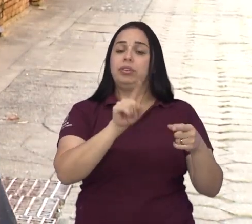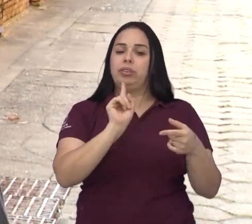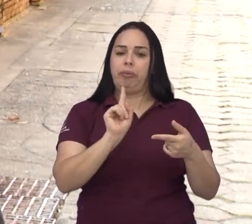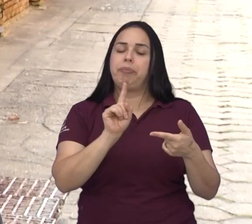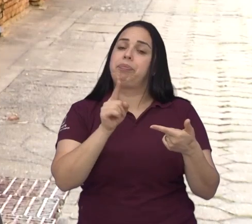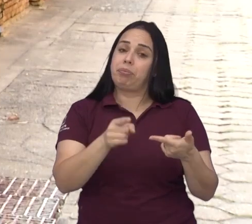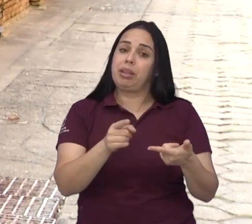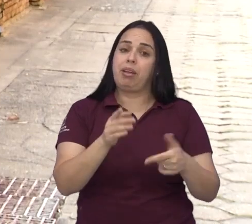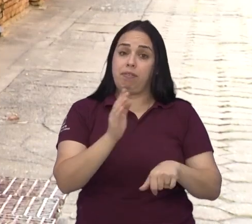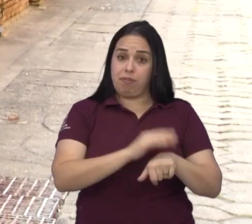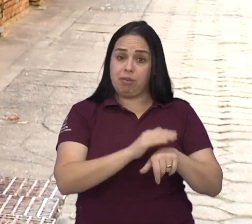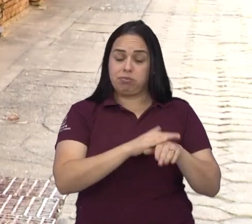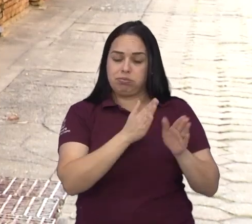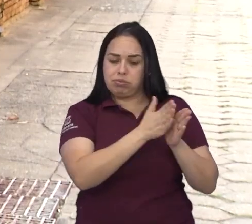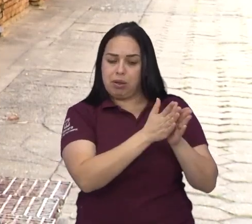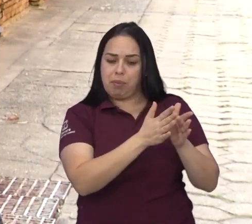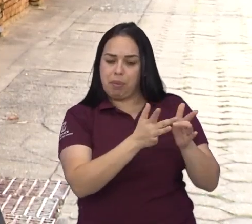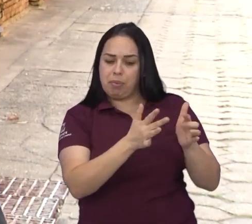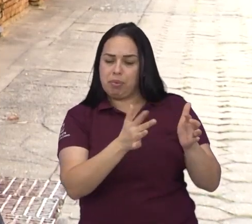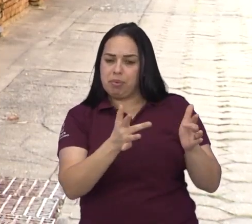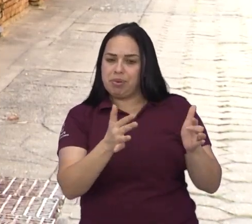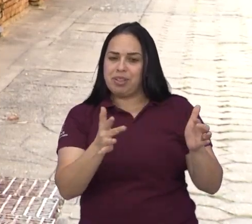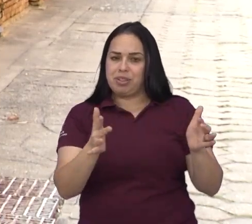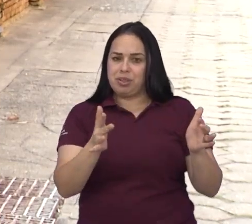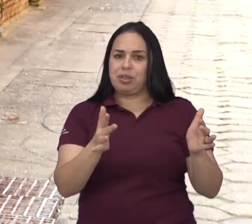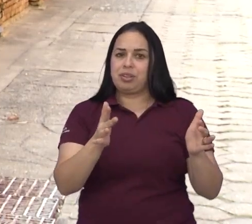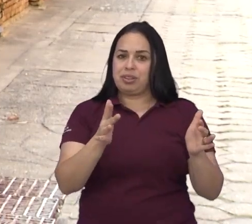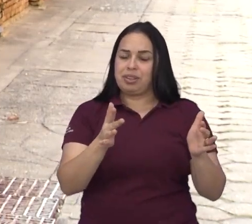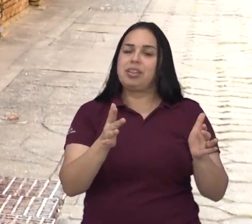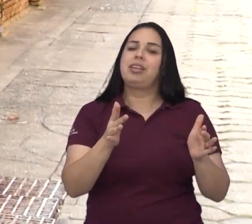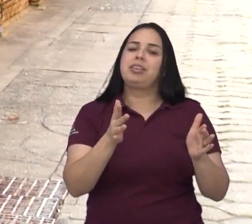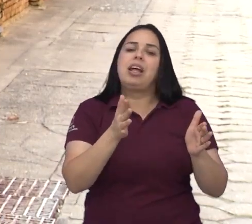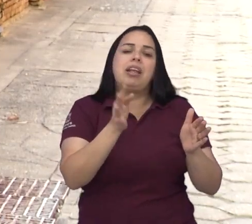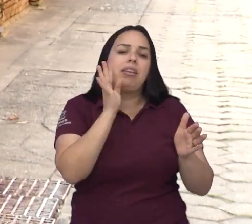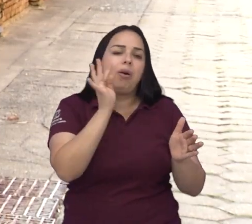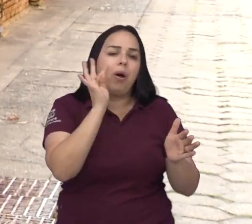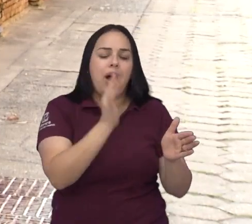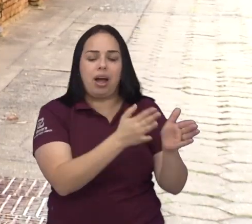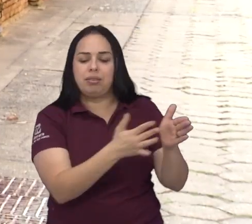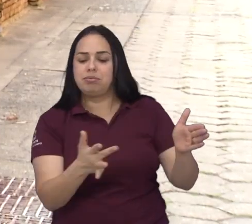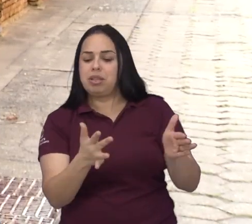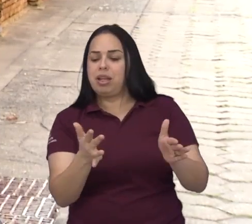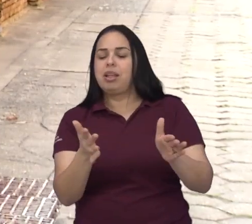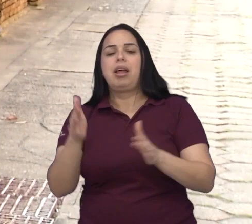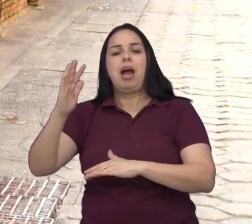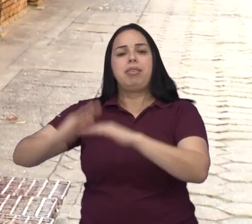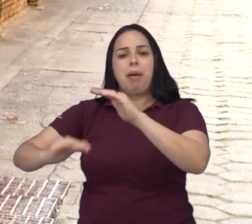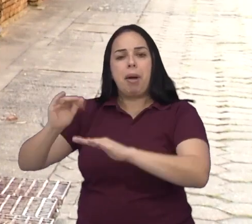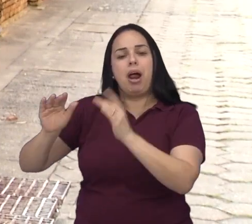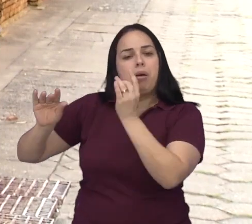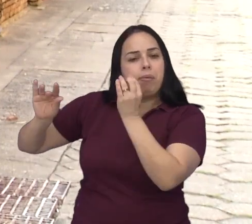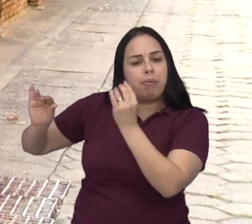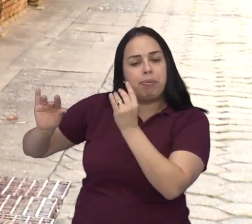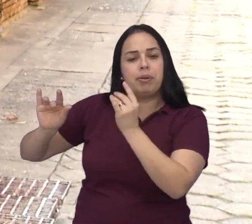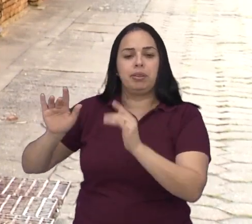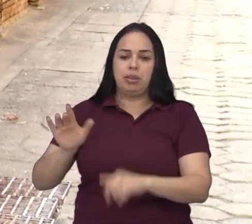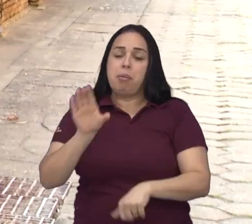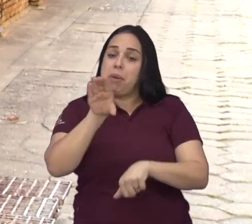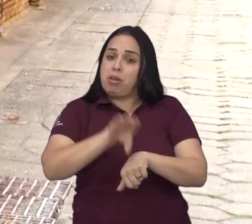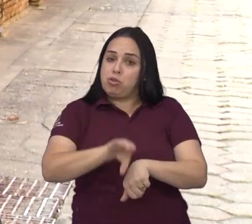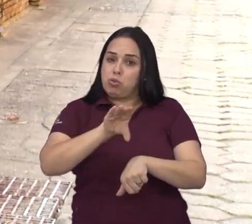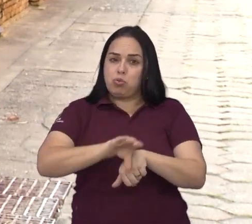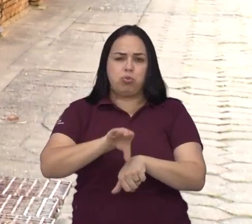enfim, né? Então ele faz toda essa trajetória aqui no Projeto Guri, desde a teoria até a prática do instrumento.